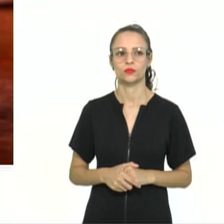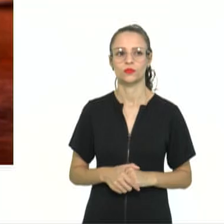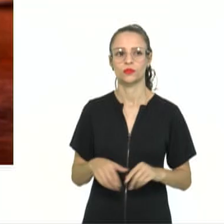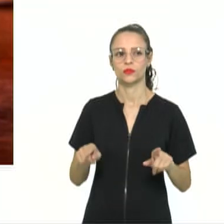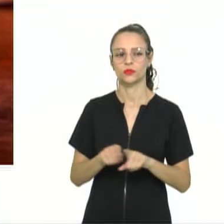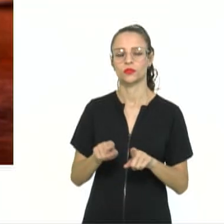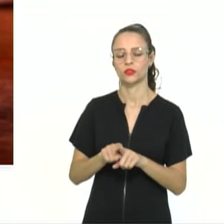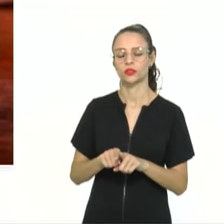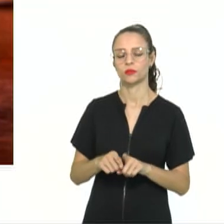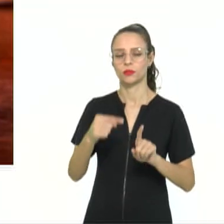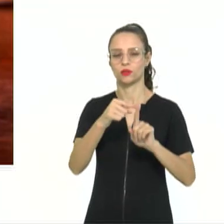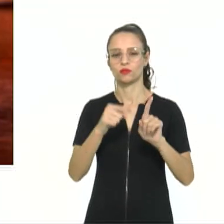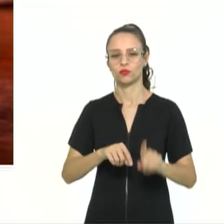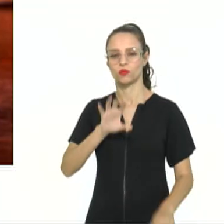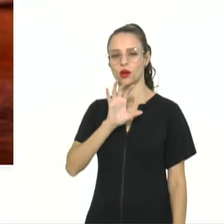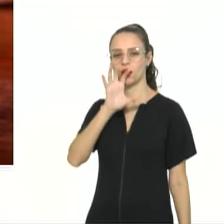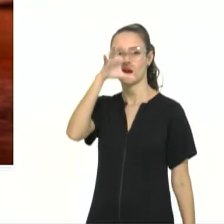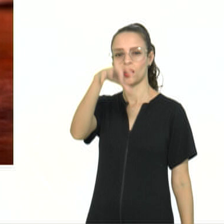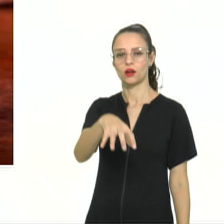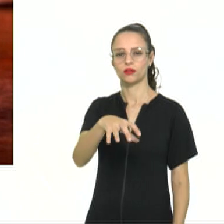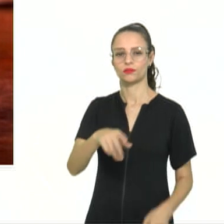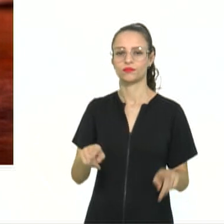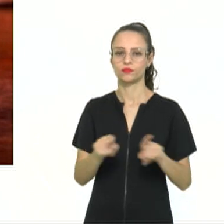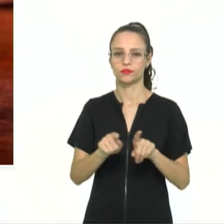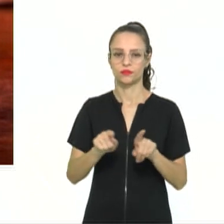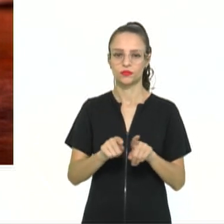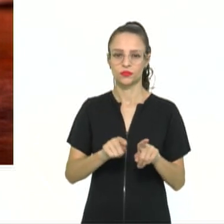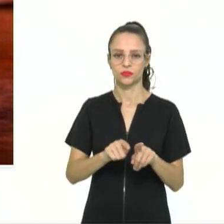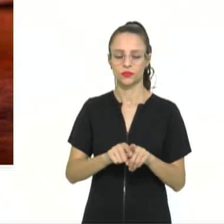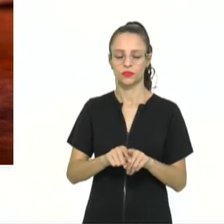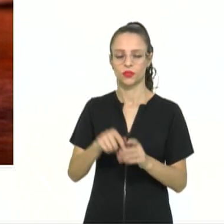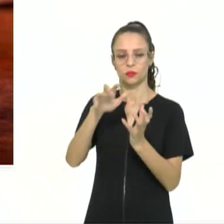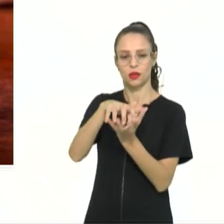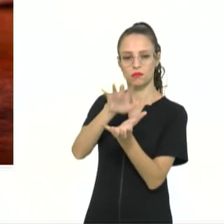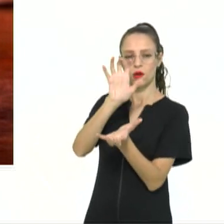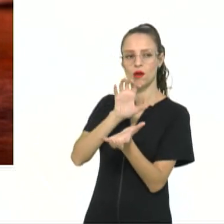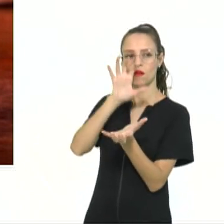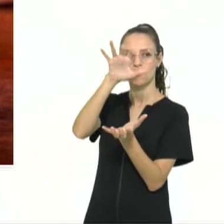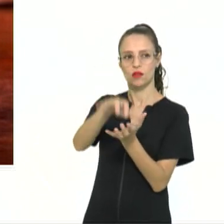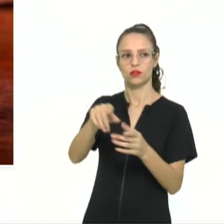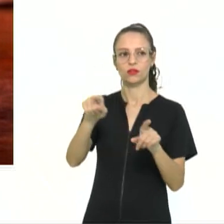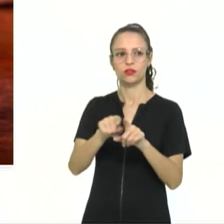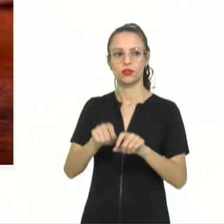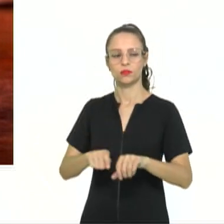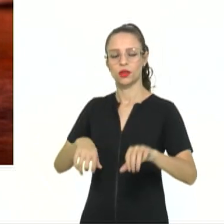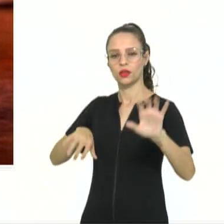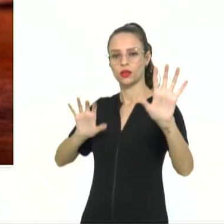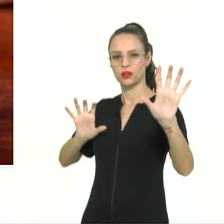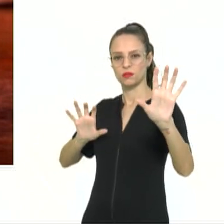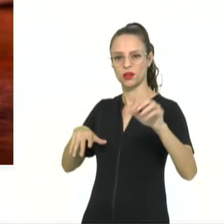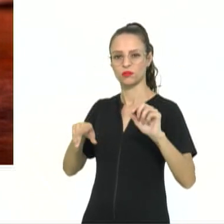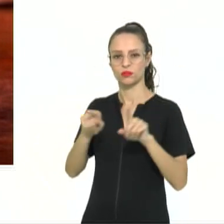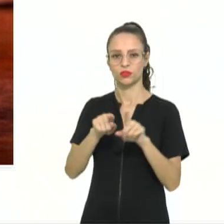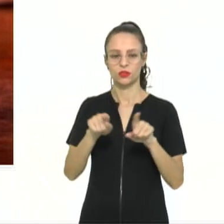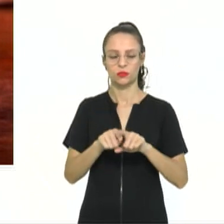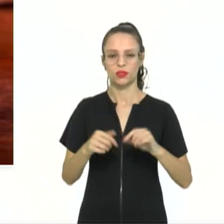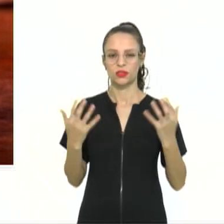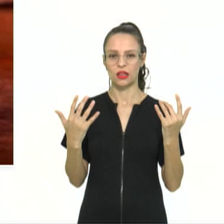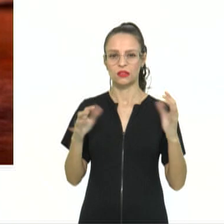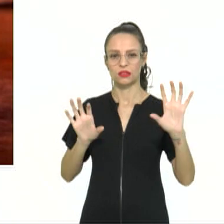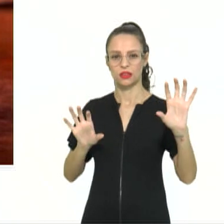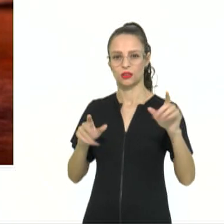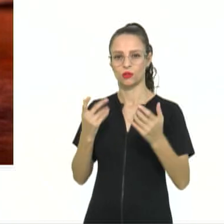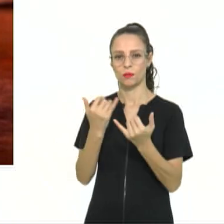também o estilo dragão, então também movimento de membros, tronco, né, mãos, tudo, os dedos também, né,